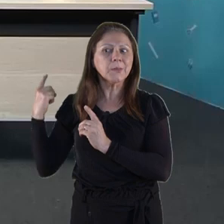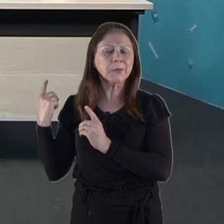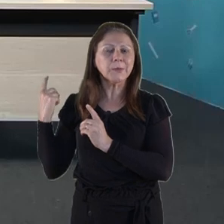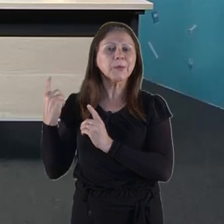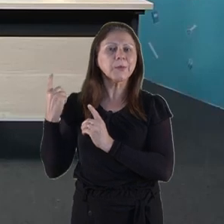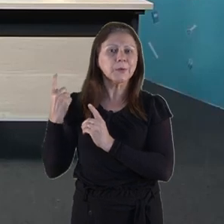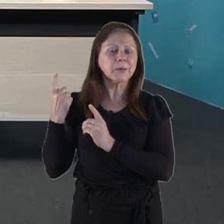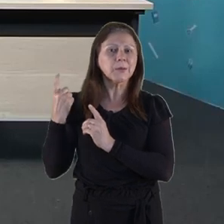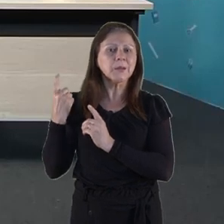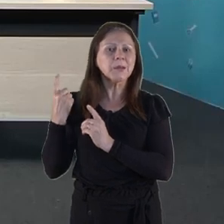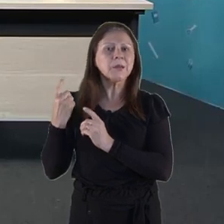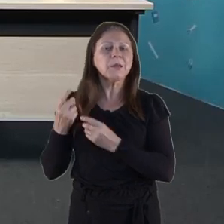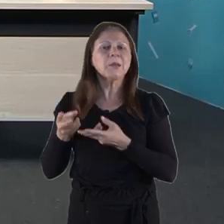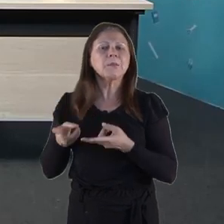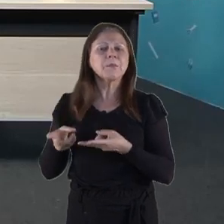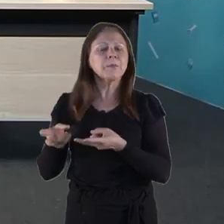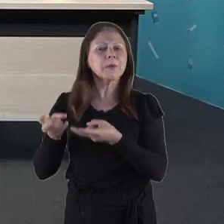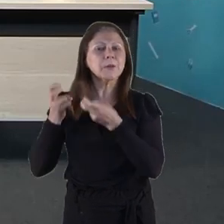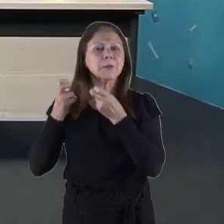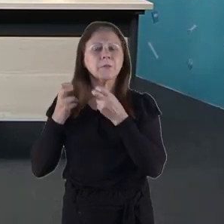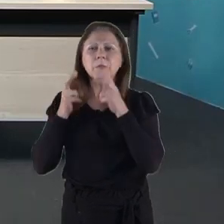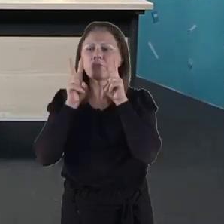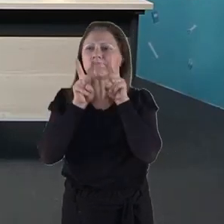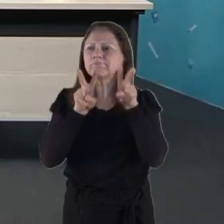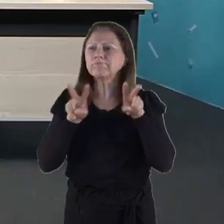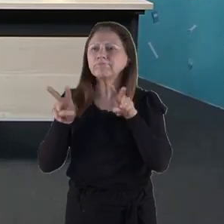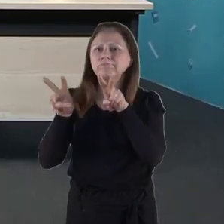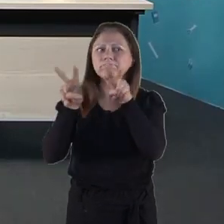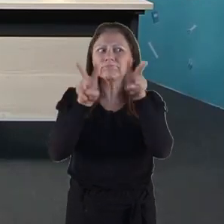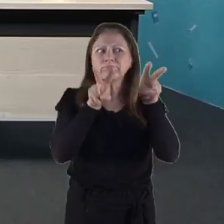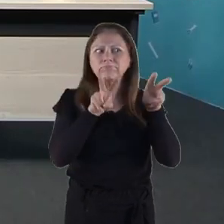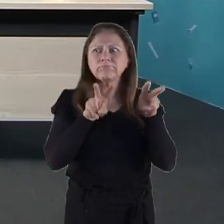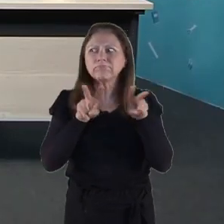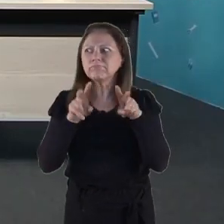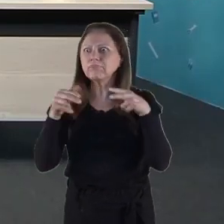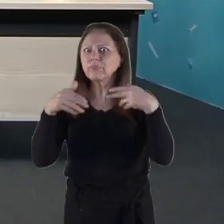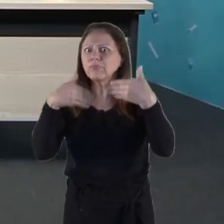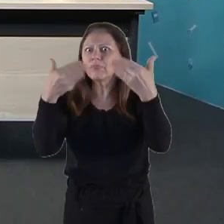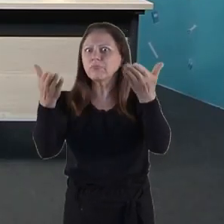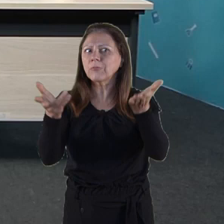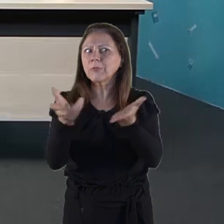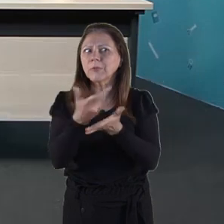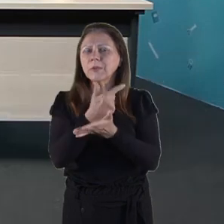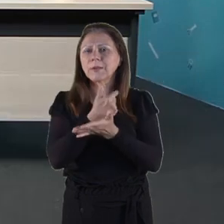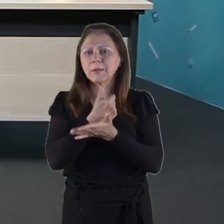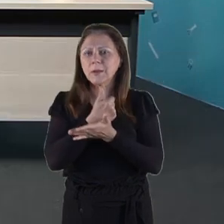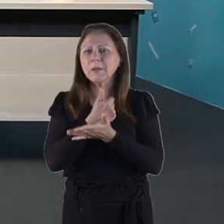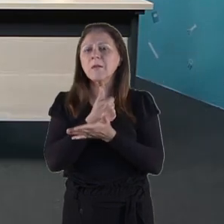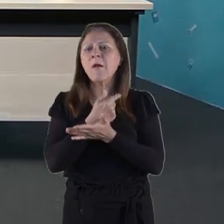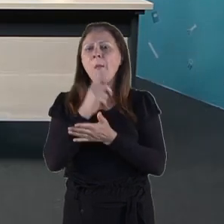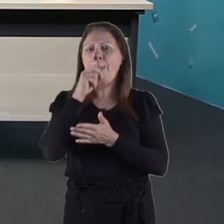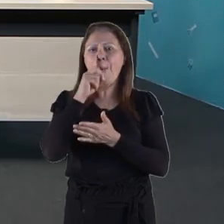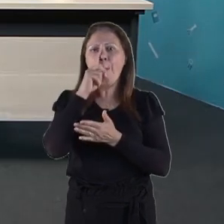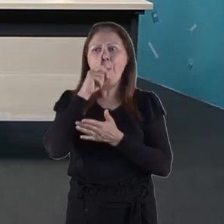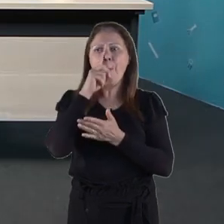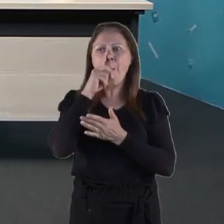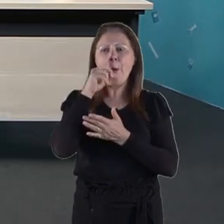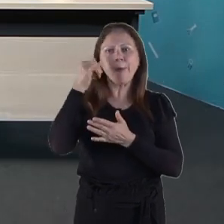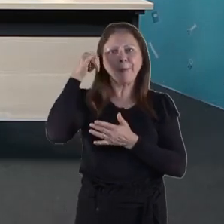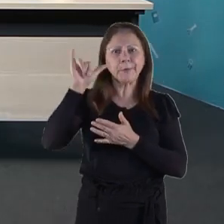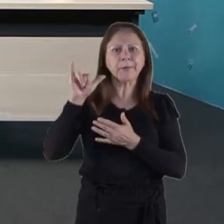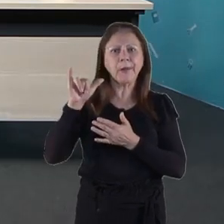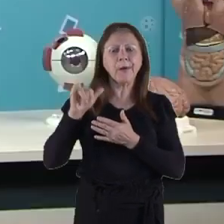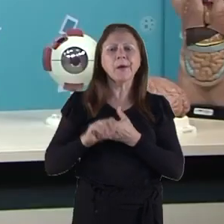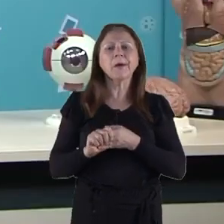pessoa emite. Eu consigo perceber pela visão alguma coisa que está acontecendo, algum perigo que